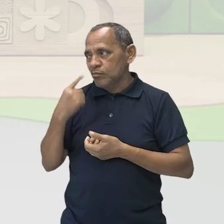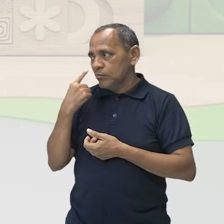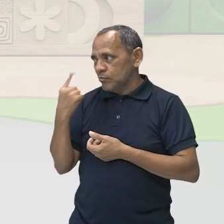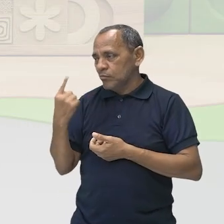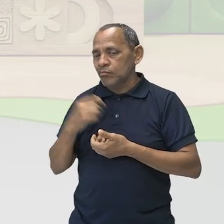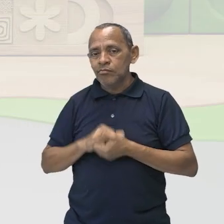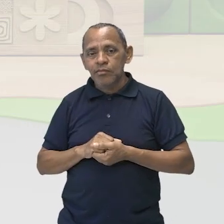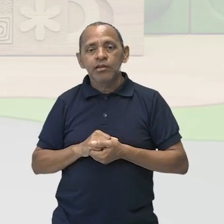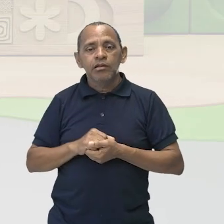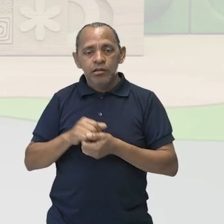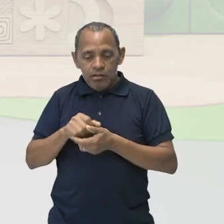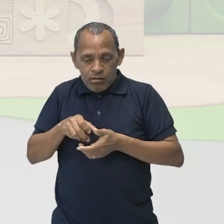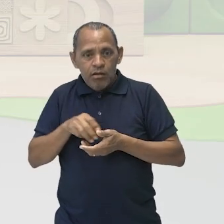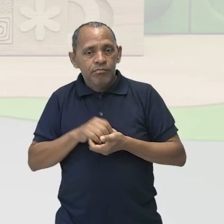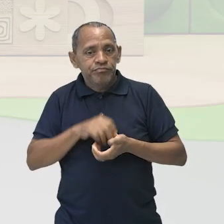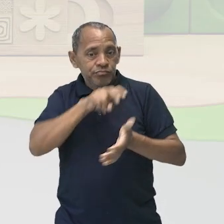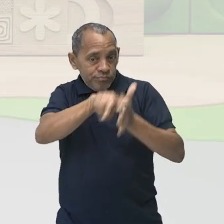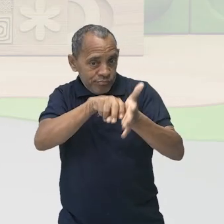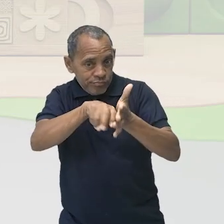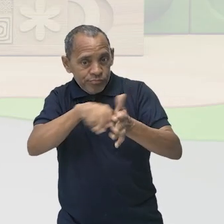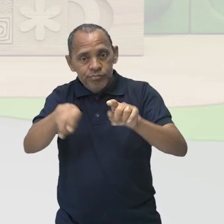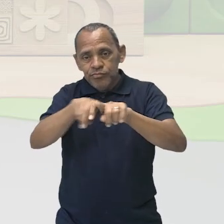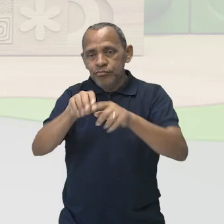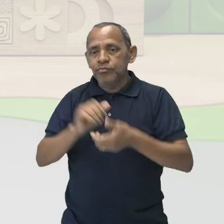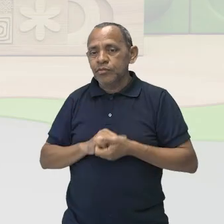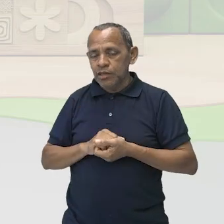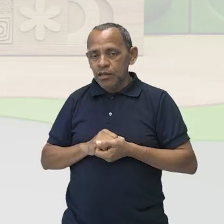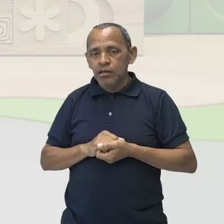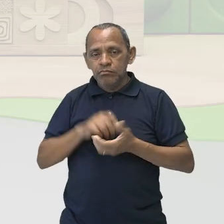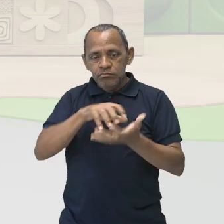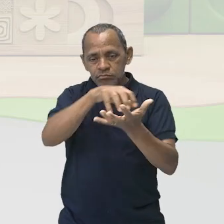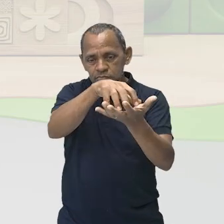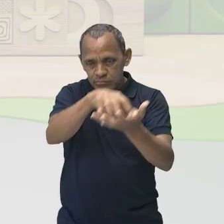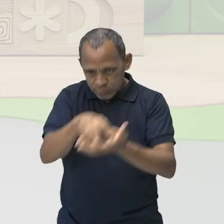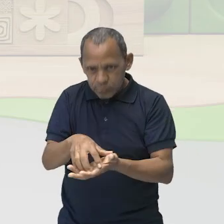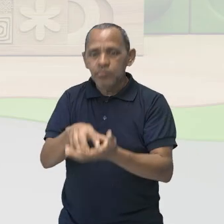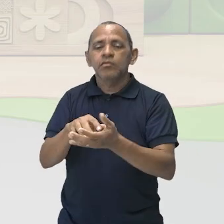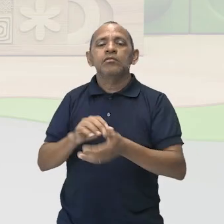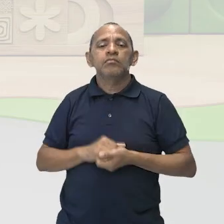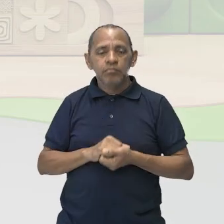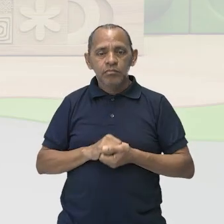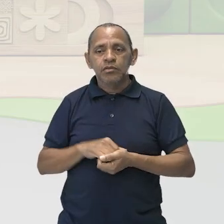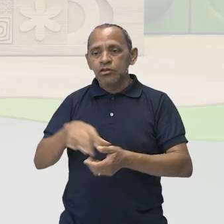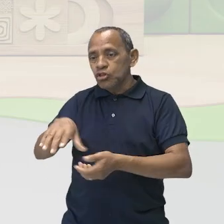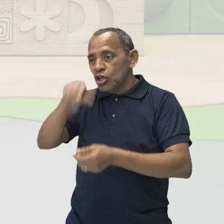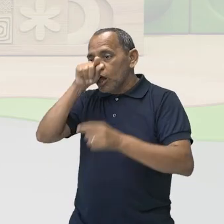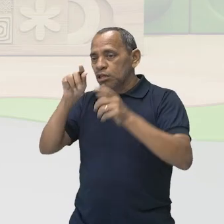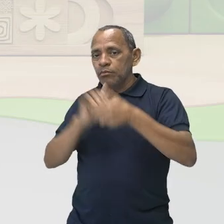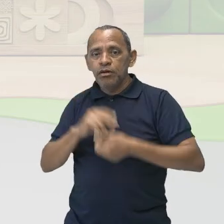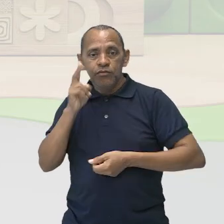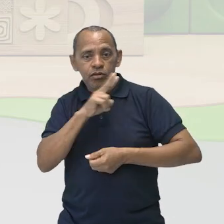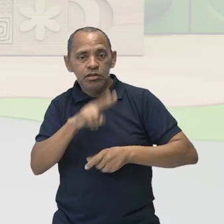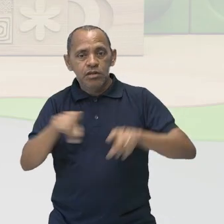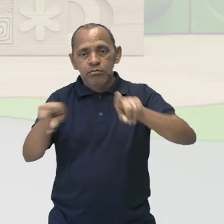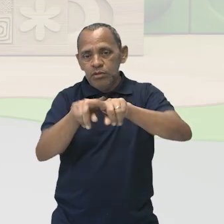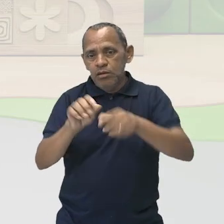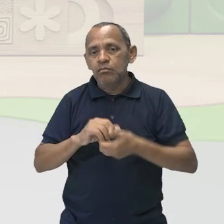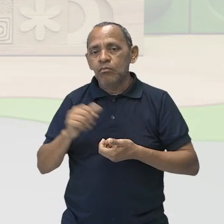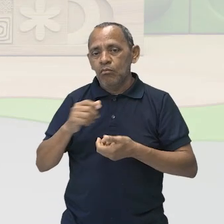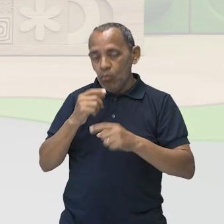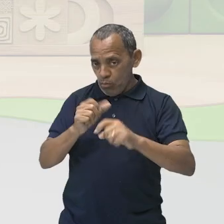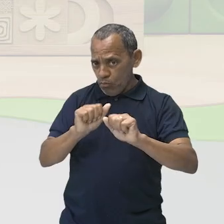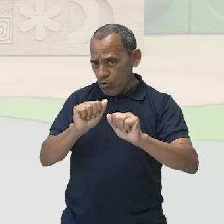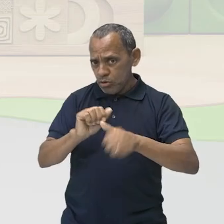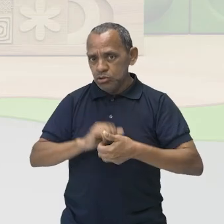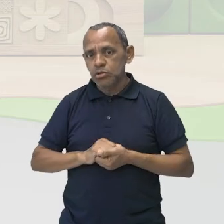especialmente em rodovias e ferrovias. O deslocamento de grandes volumes de ar ao redor de veículos em alta velocidade pode gerar essas ondas de